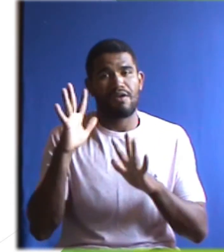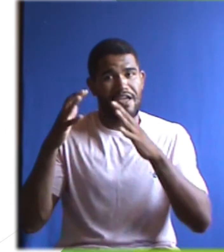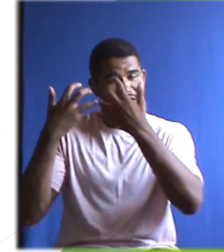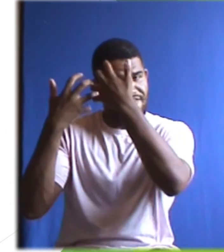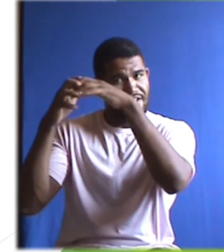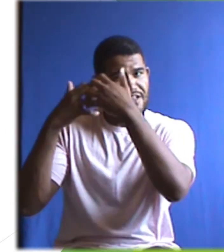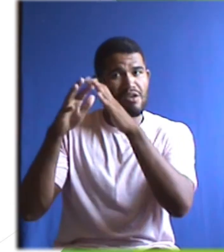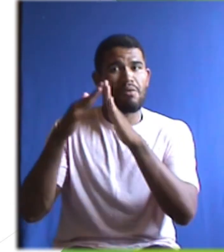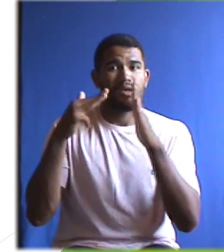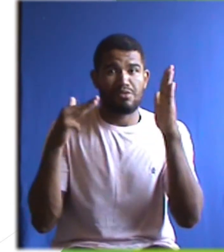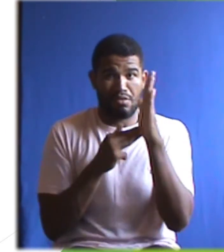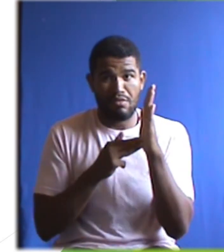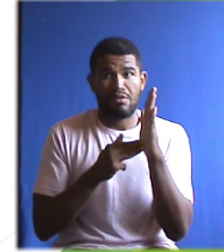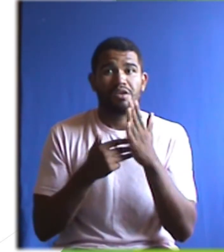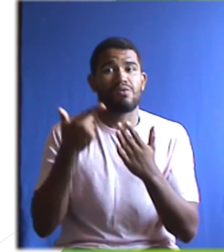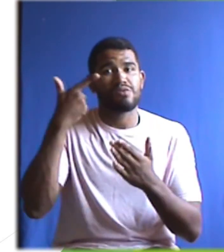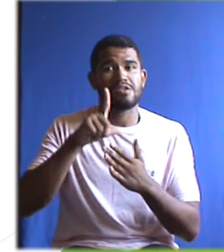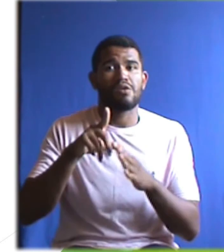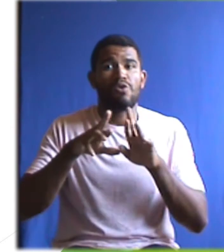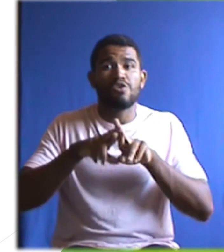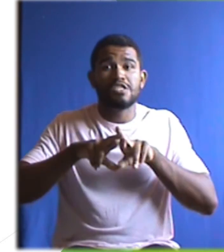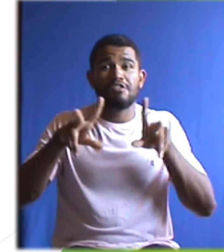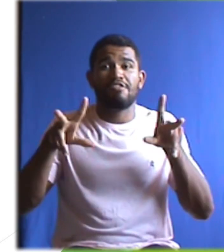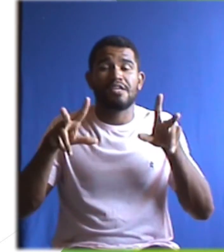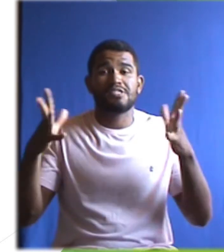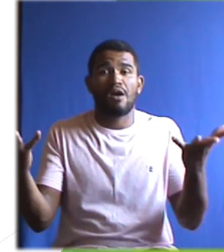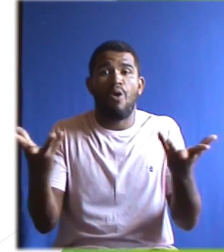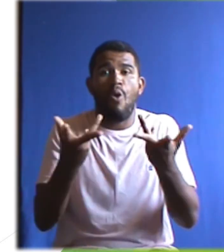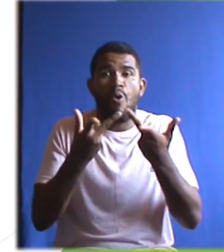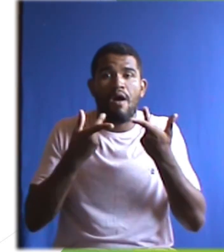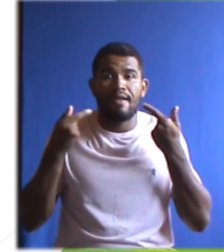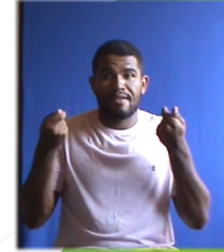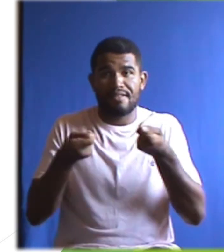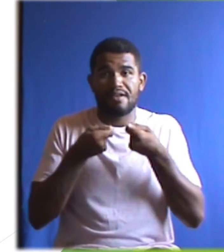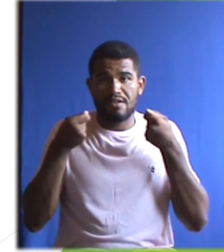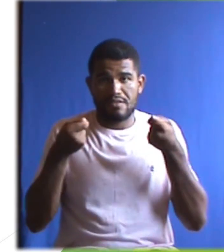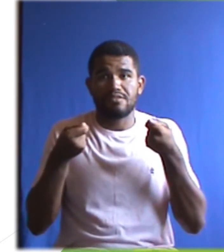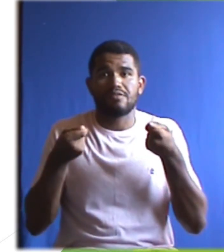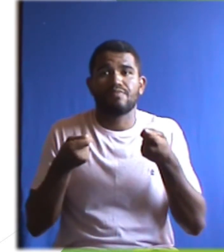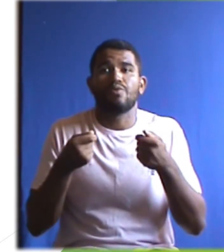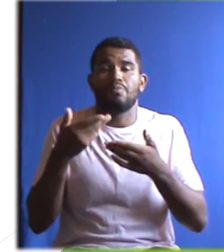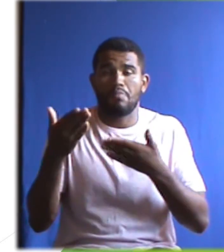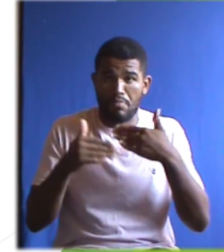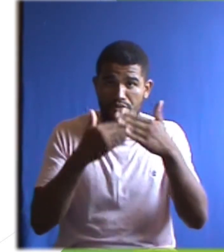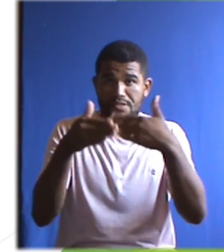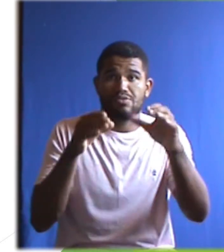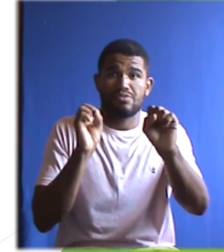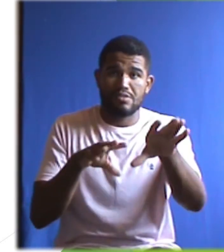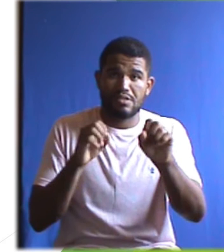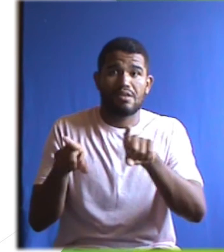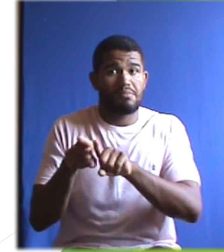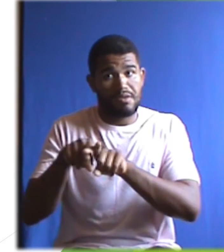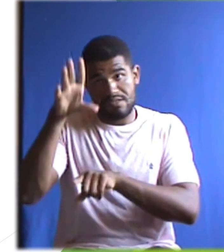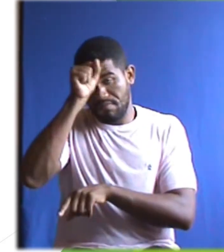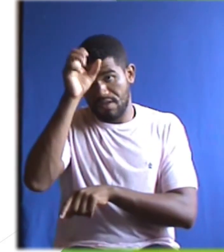uma reflexão de metodologia, uma reflexão metodológica, ele teve uma diferenciação no seu processo